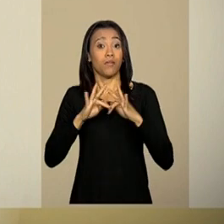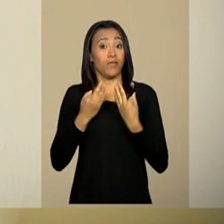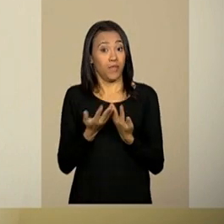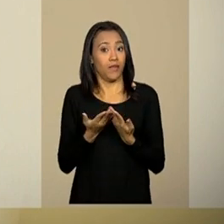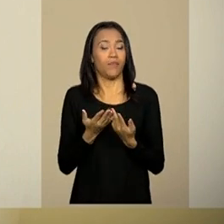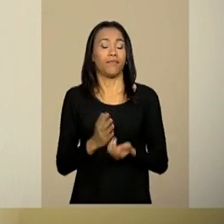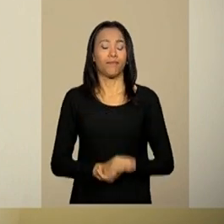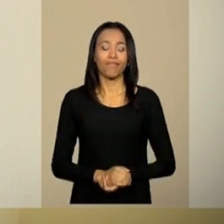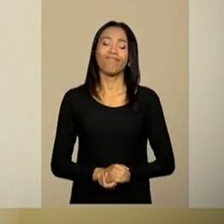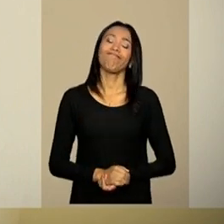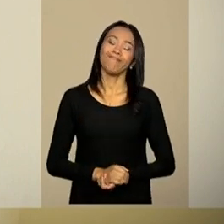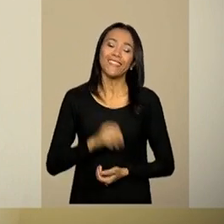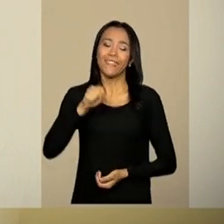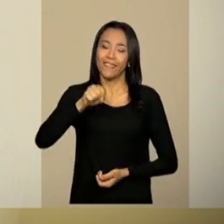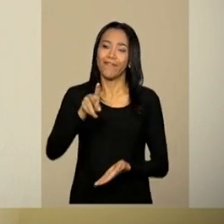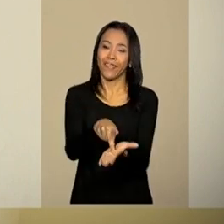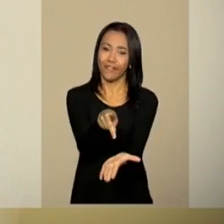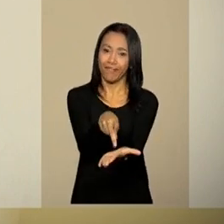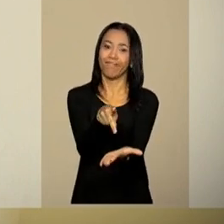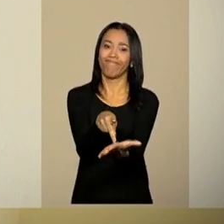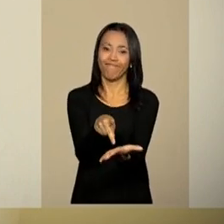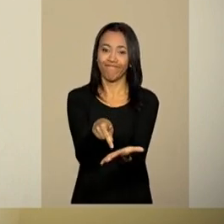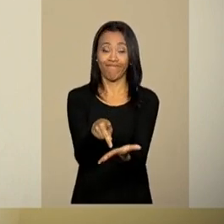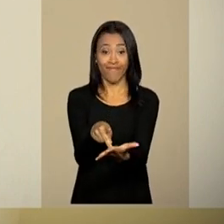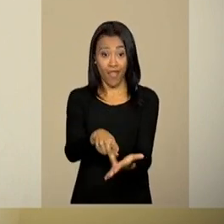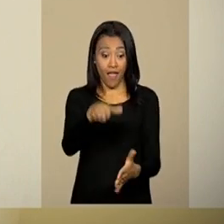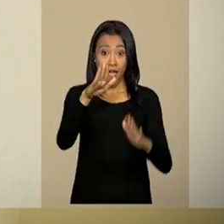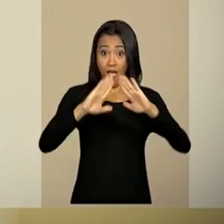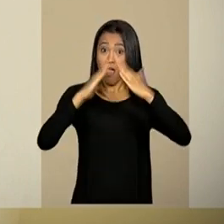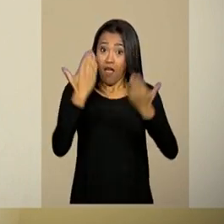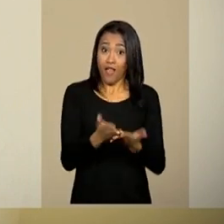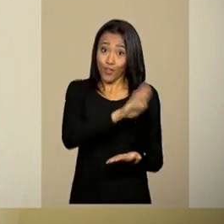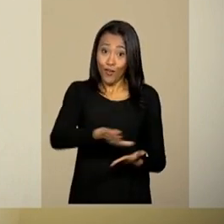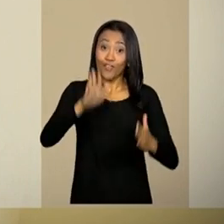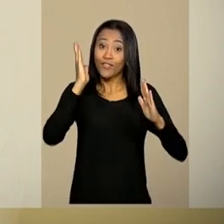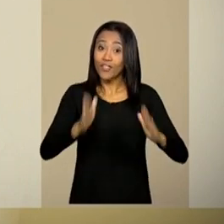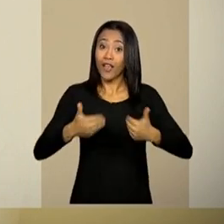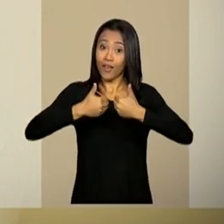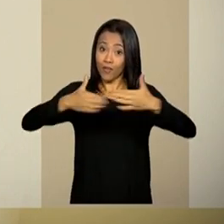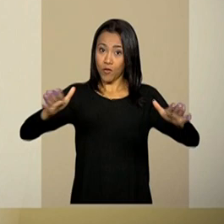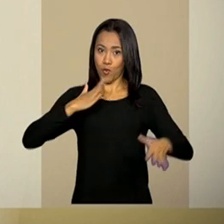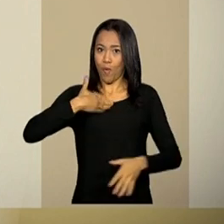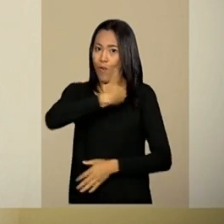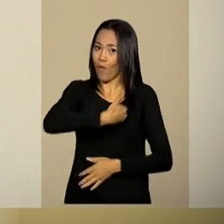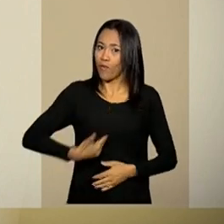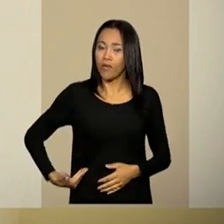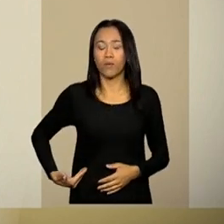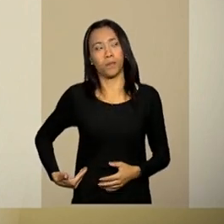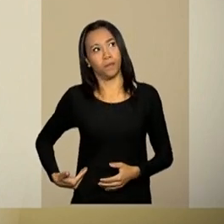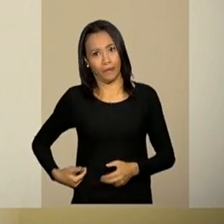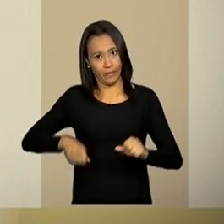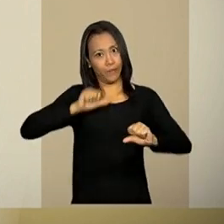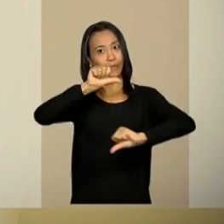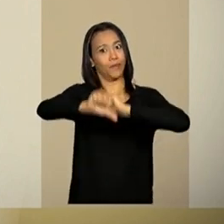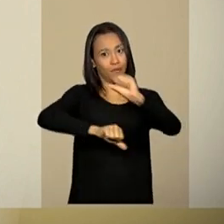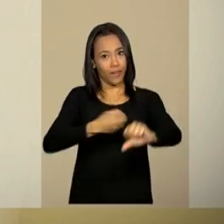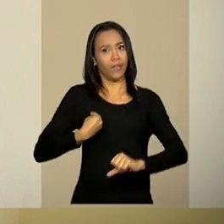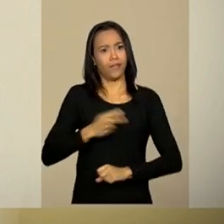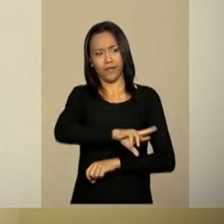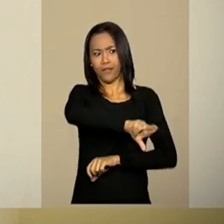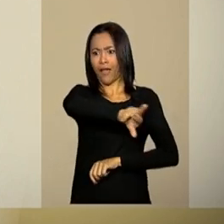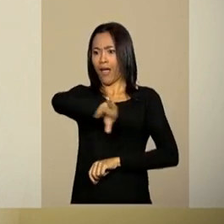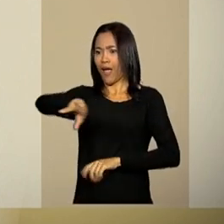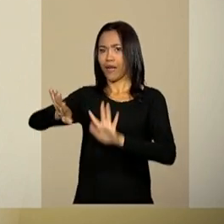ah Luciano Isso é verdade as creches inauguradas no meu governo TM mudado a vida de muitas